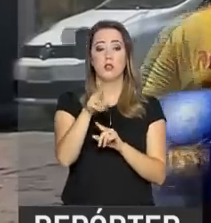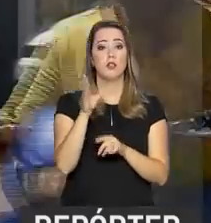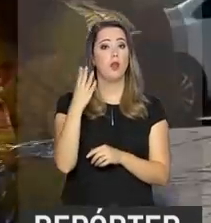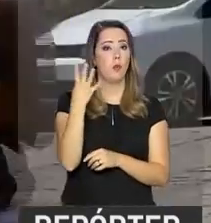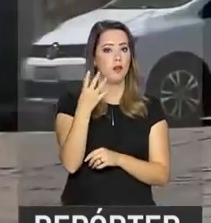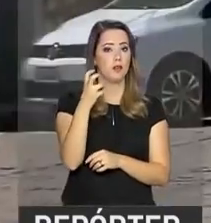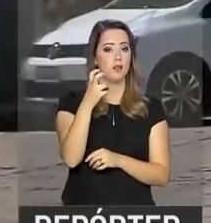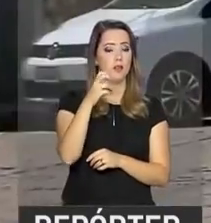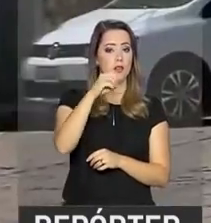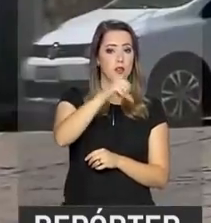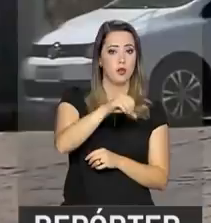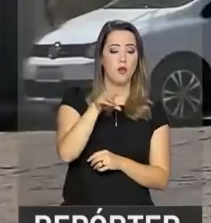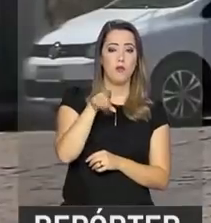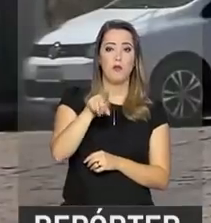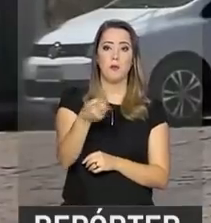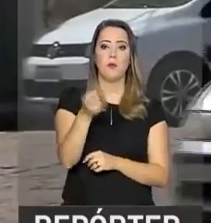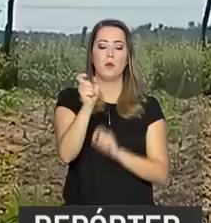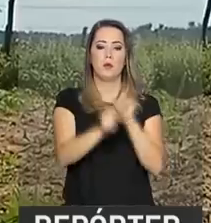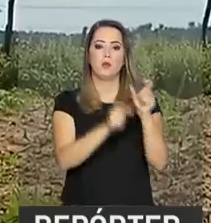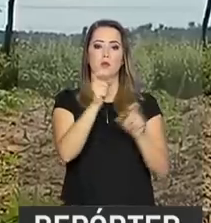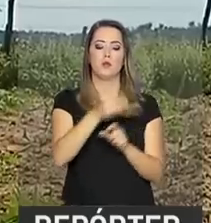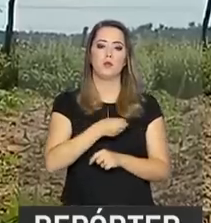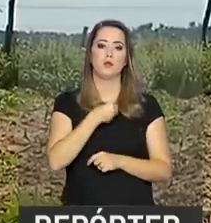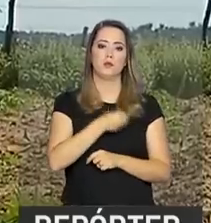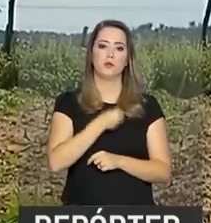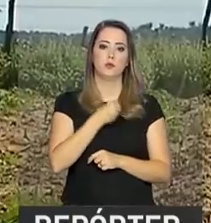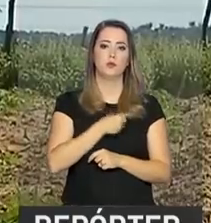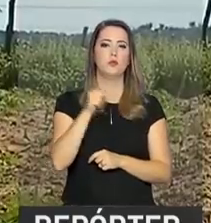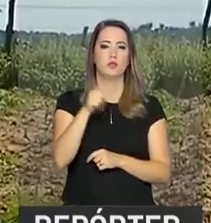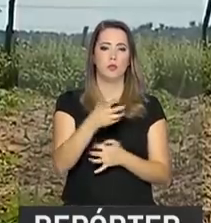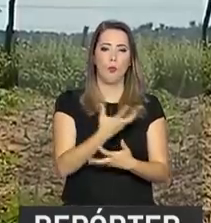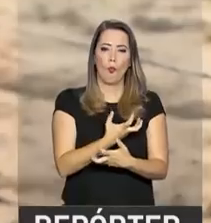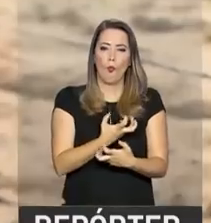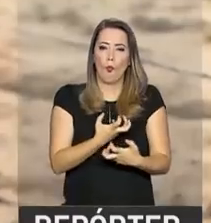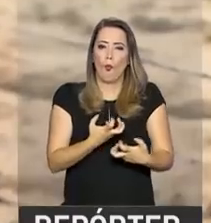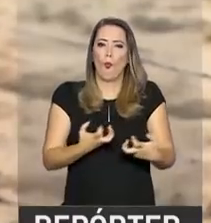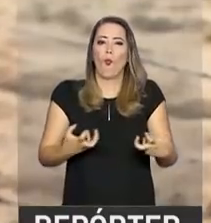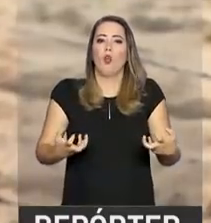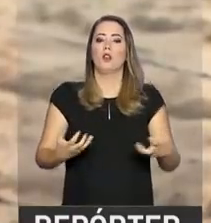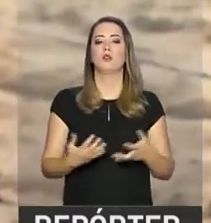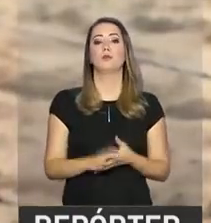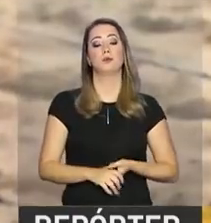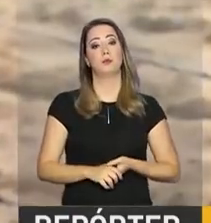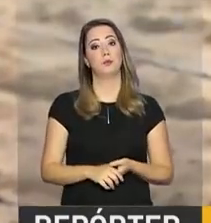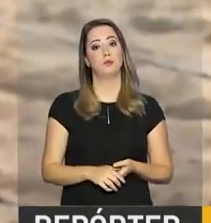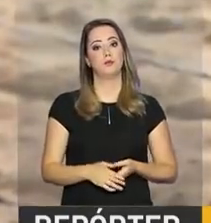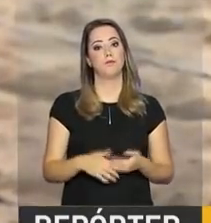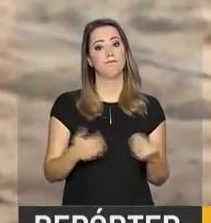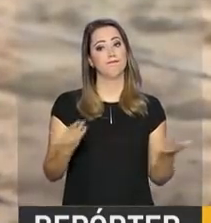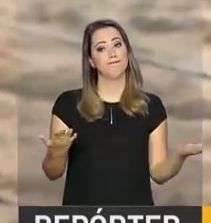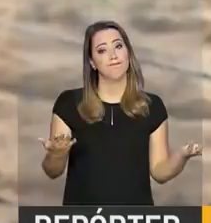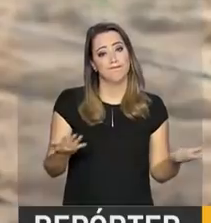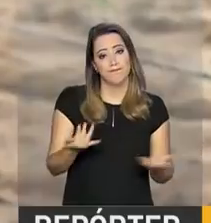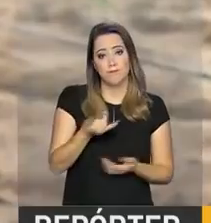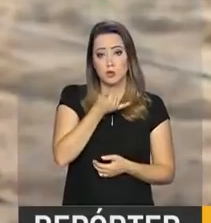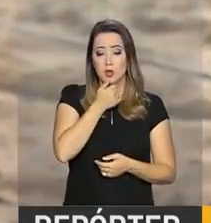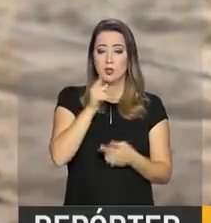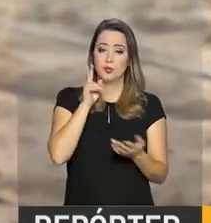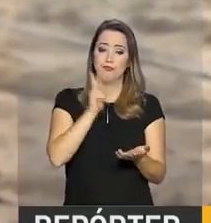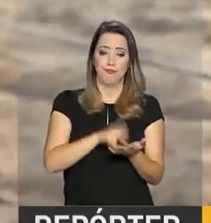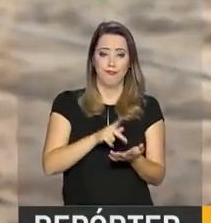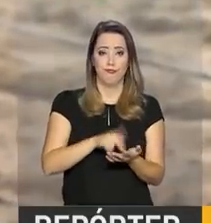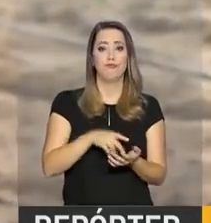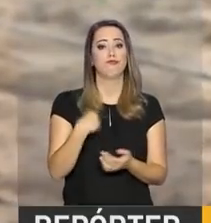habitantes que fica no semiárido nordestino é castigada pela seca infelizmente essa é a realidade do sertanejo